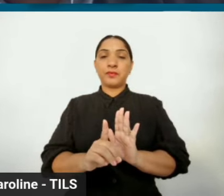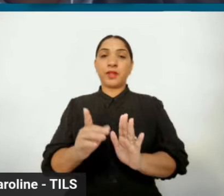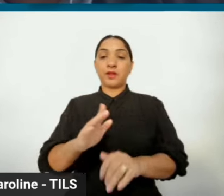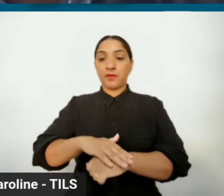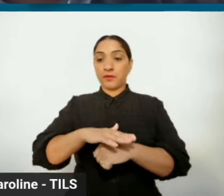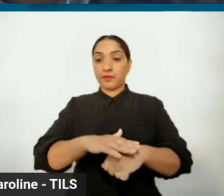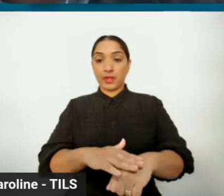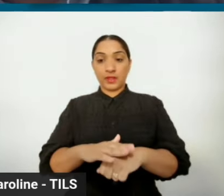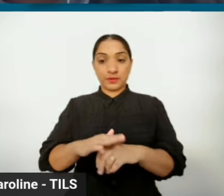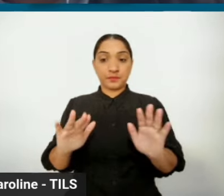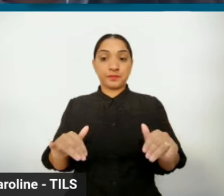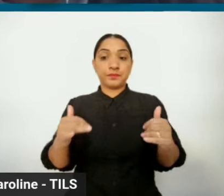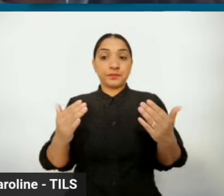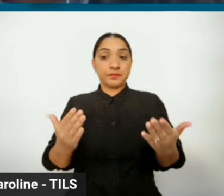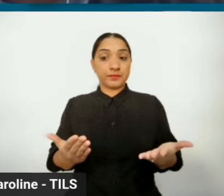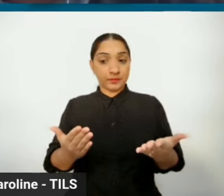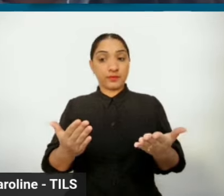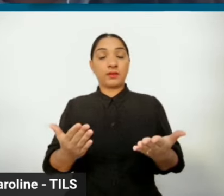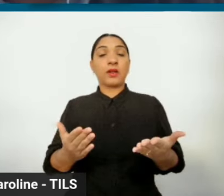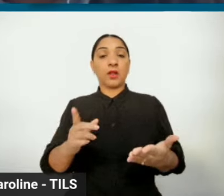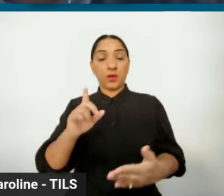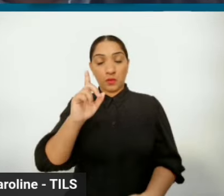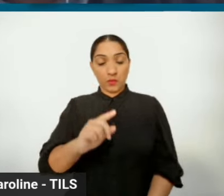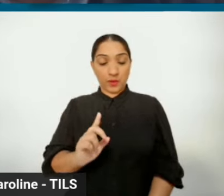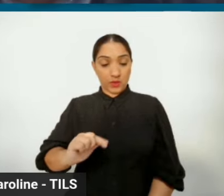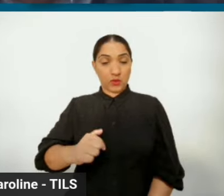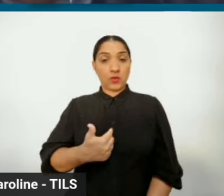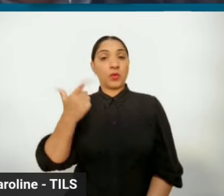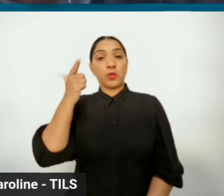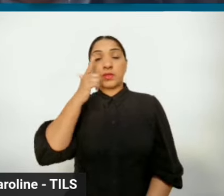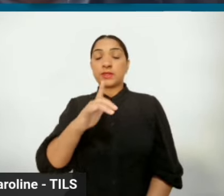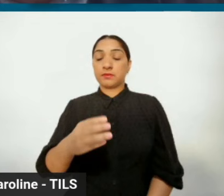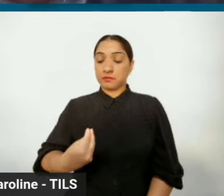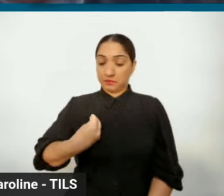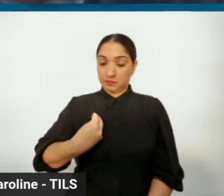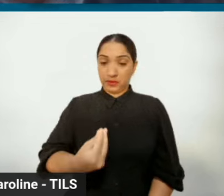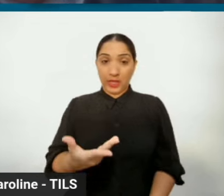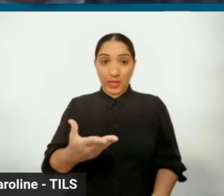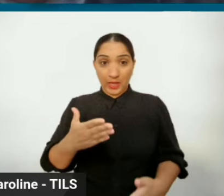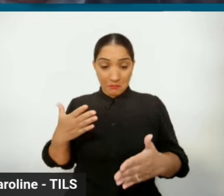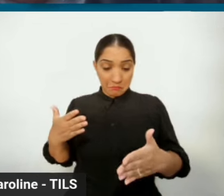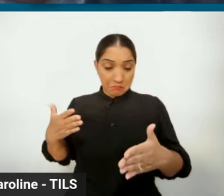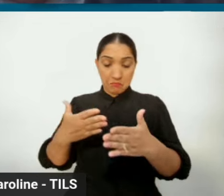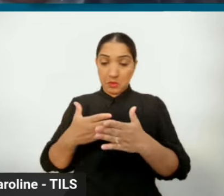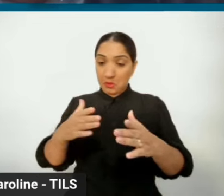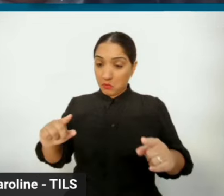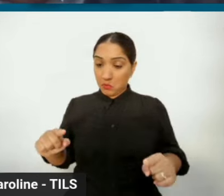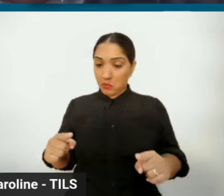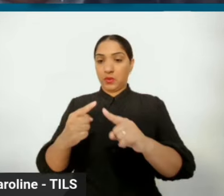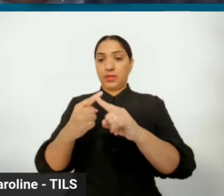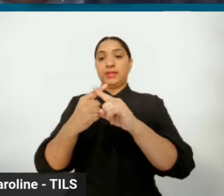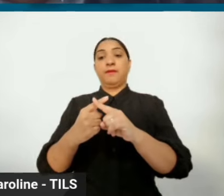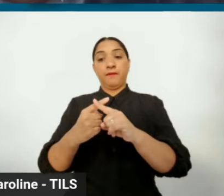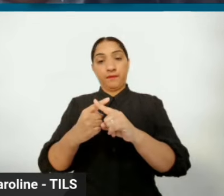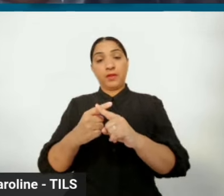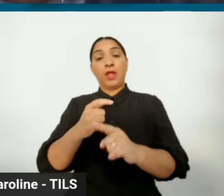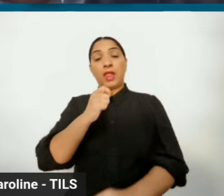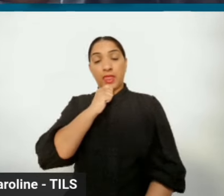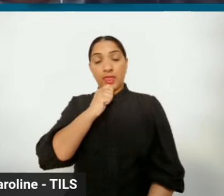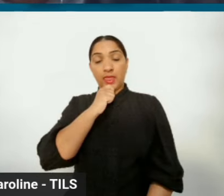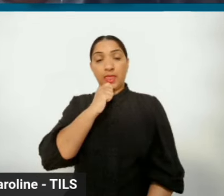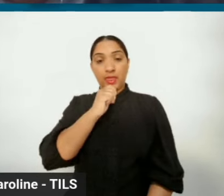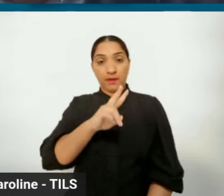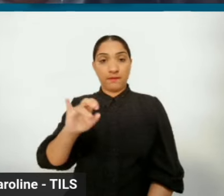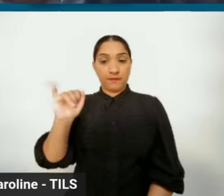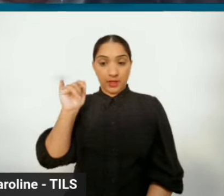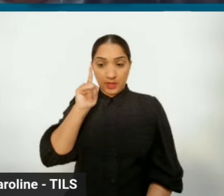assegurados. Então, é isso que a gente tem agora, um desafio pela frente, já que aprovado o relatório desse grupo de